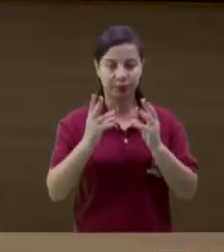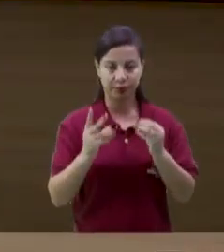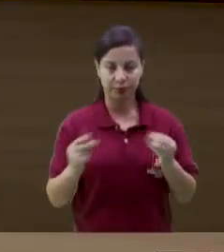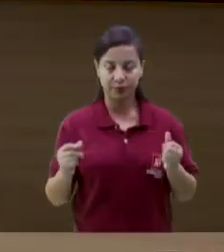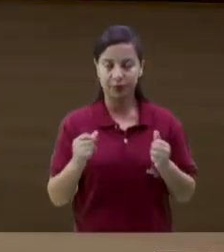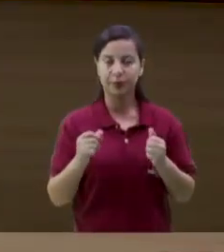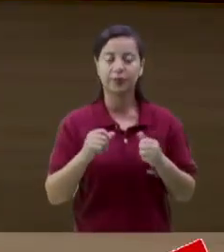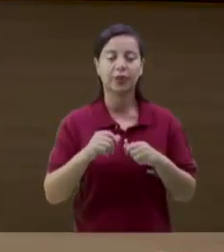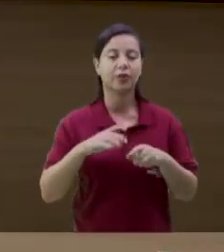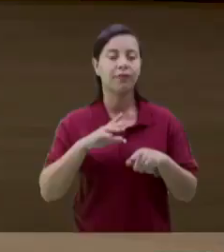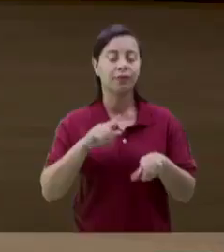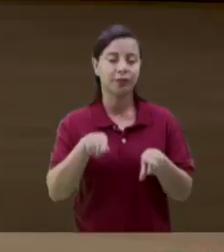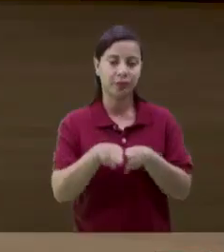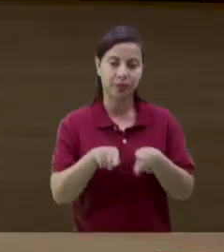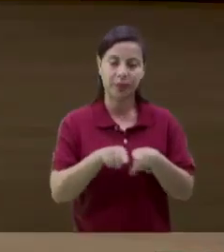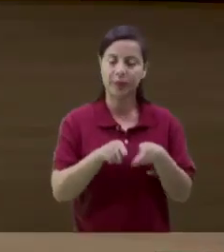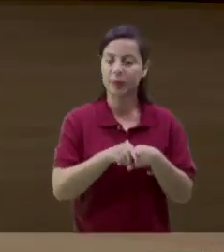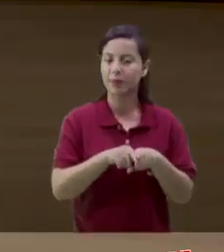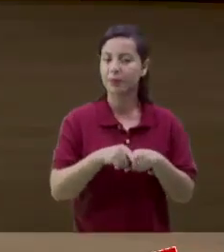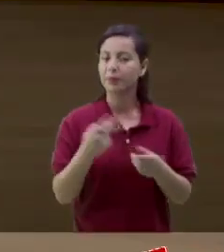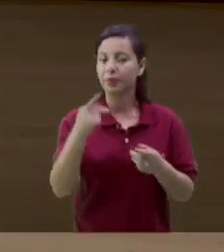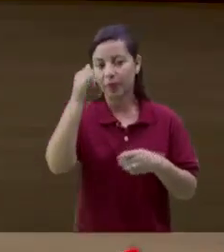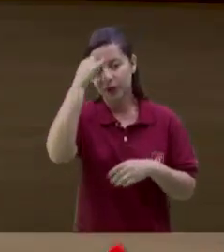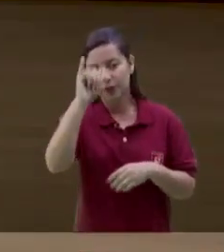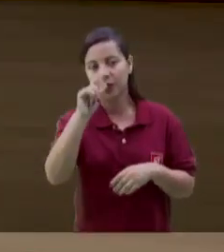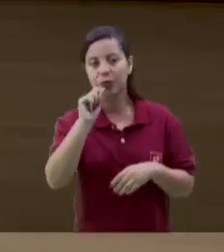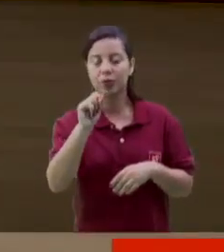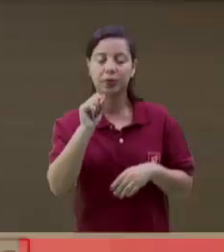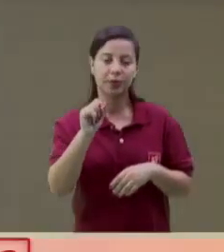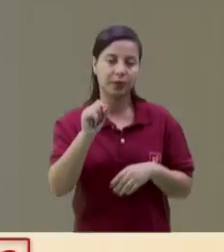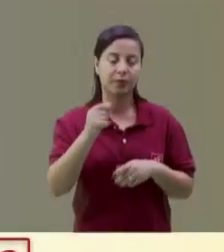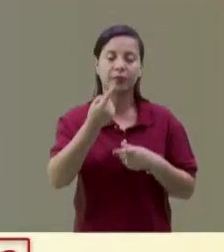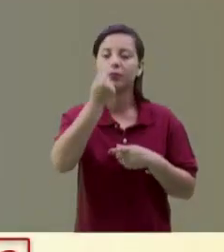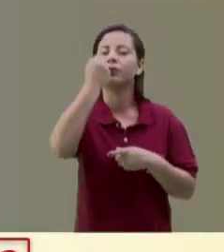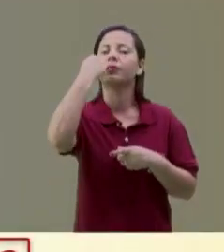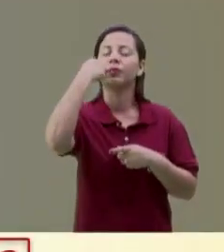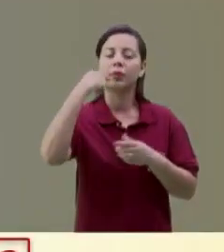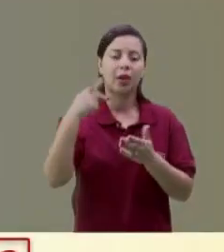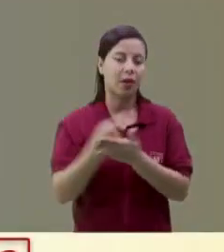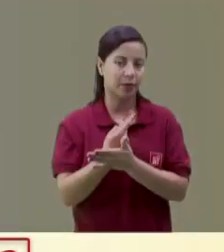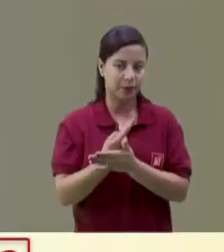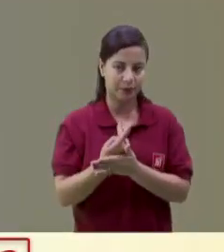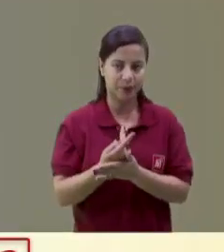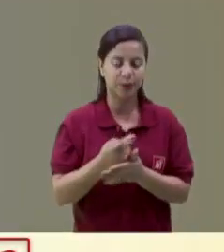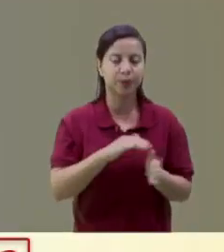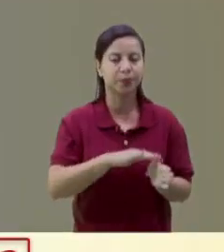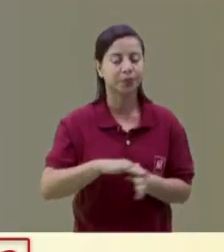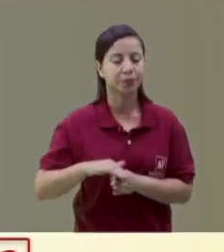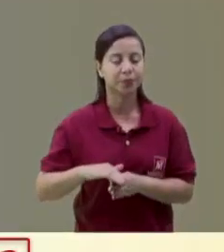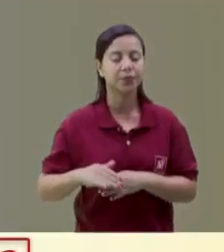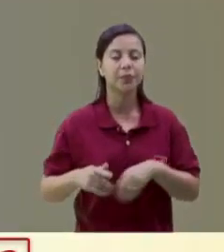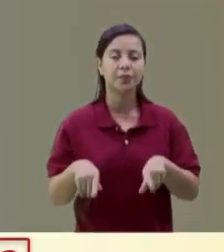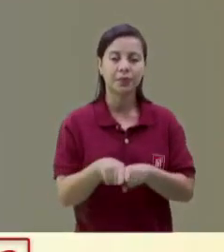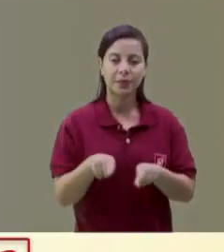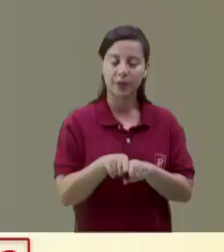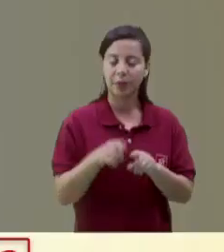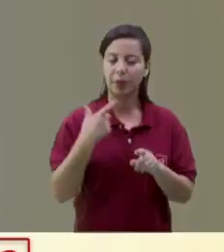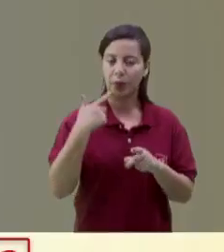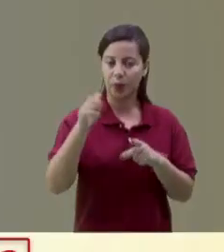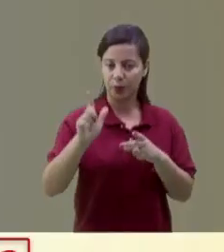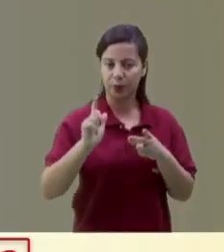evitando assim que ele escorra e causando uma situação de engasgo, né? Uma situação de